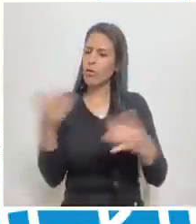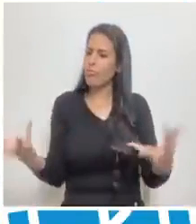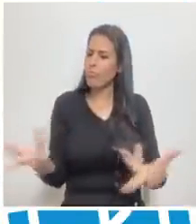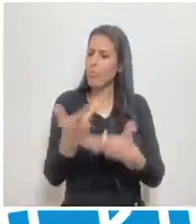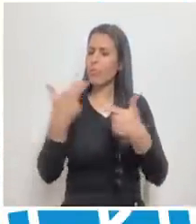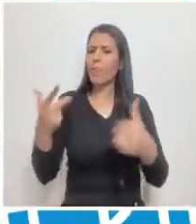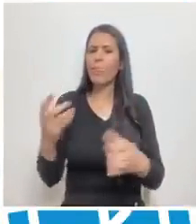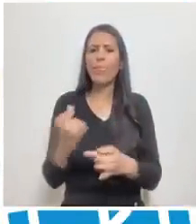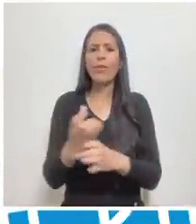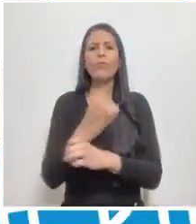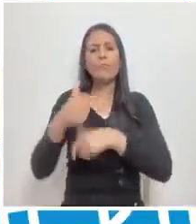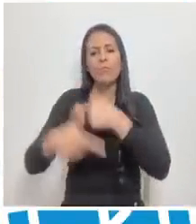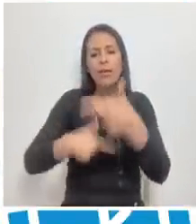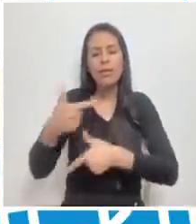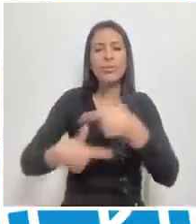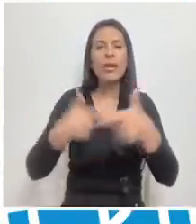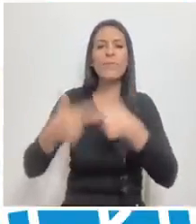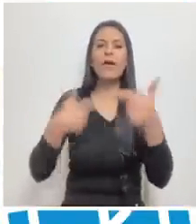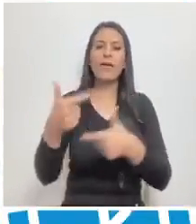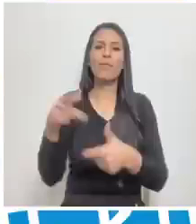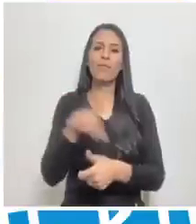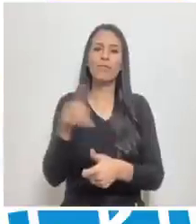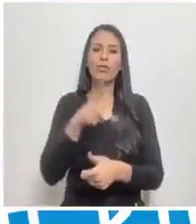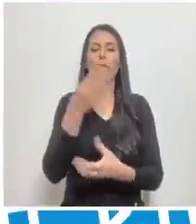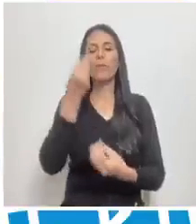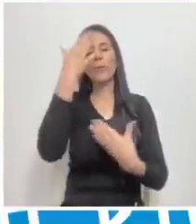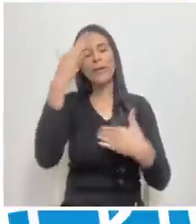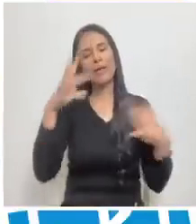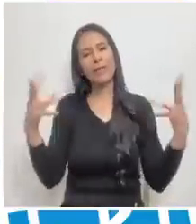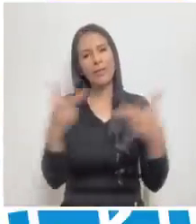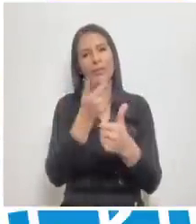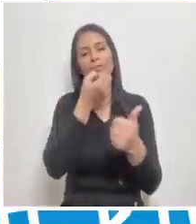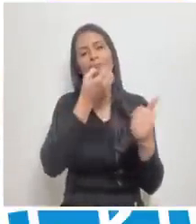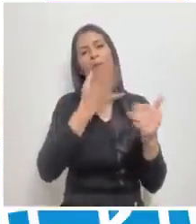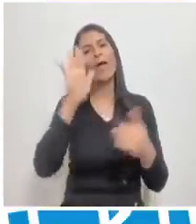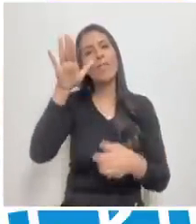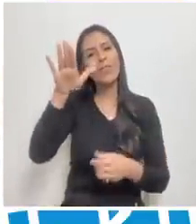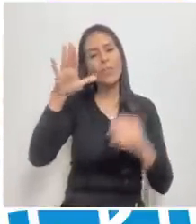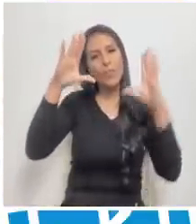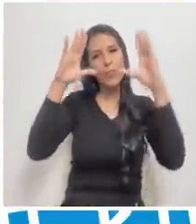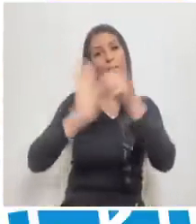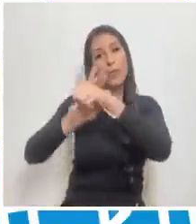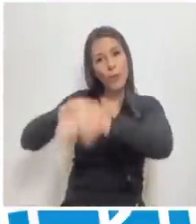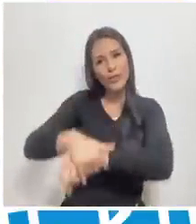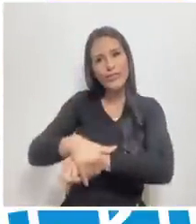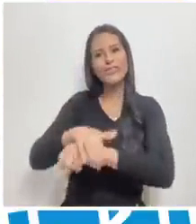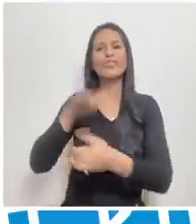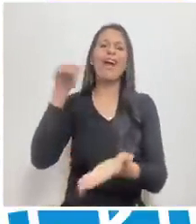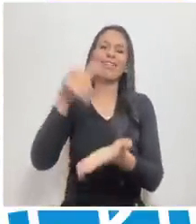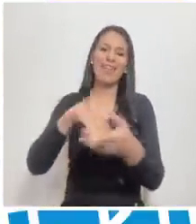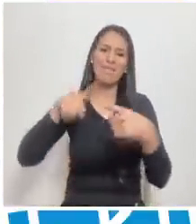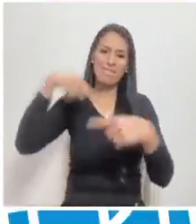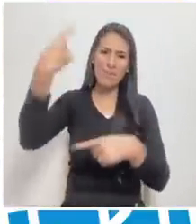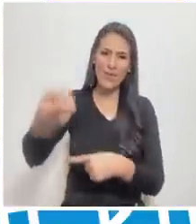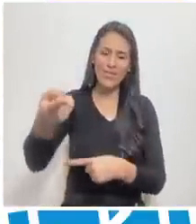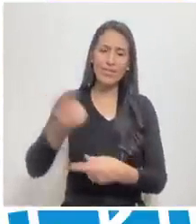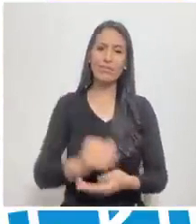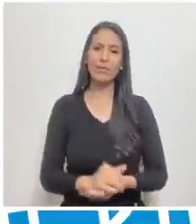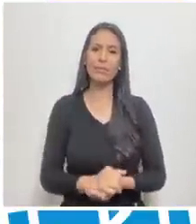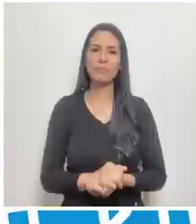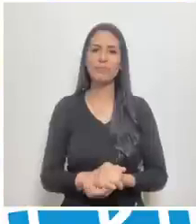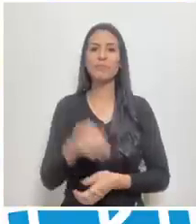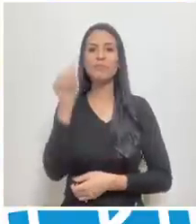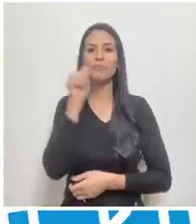todos, boa noite, até uma próxima oportunidade. Bem, gente, eu quero agradecer a cada um